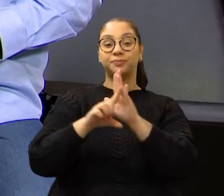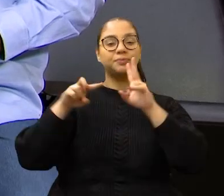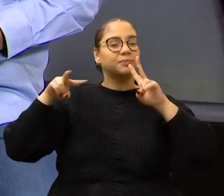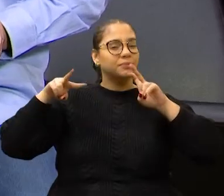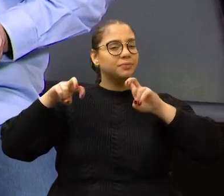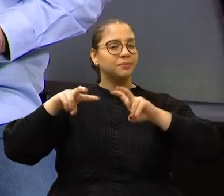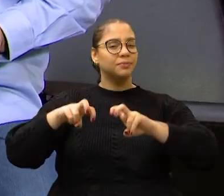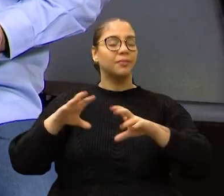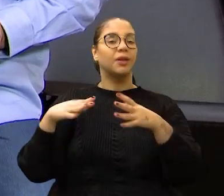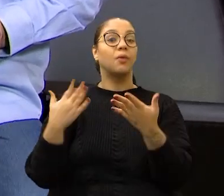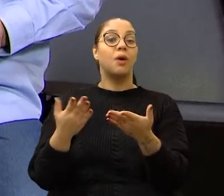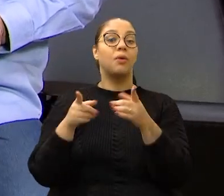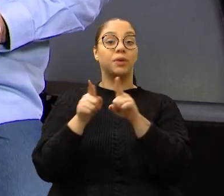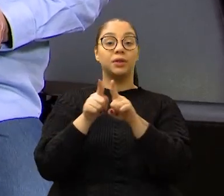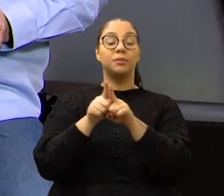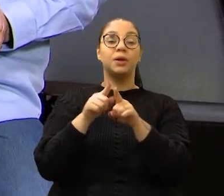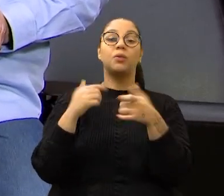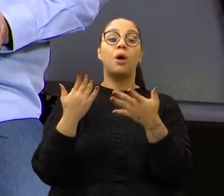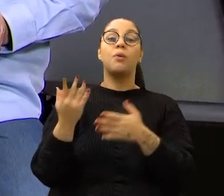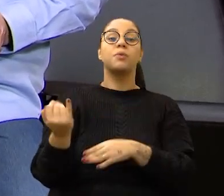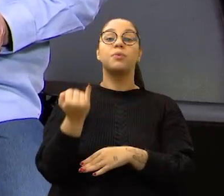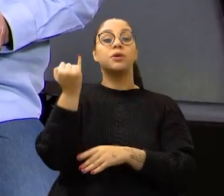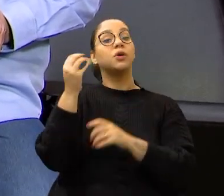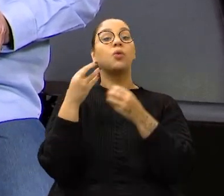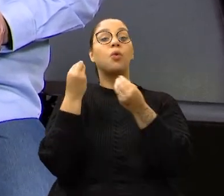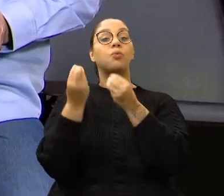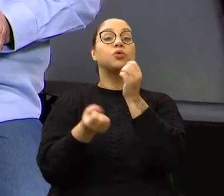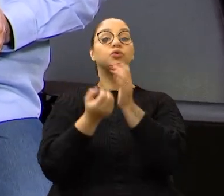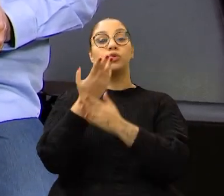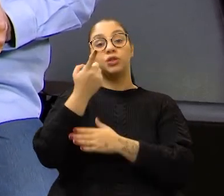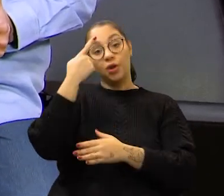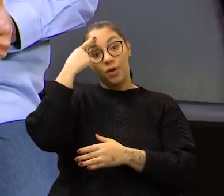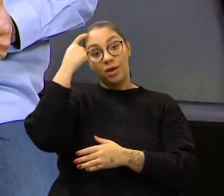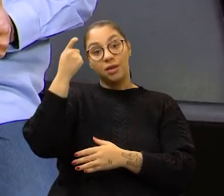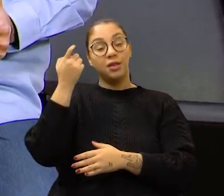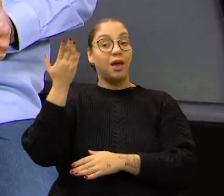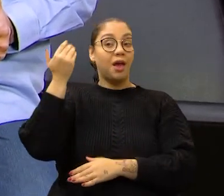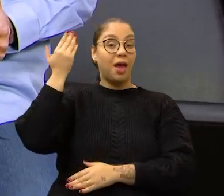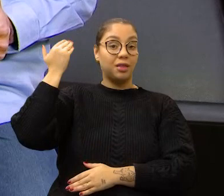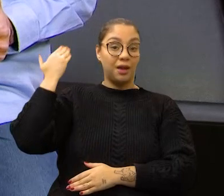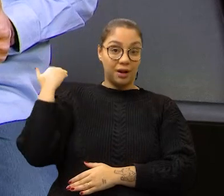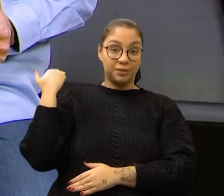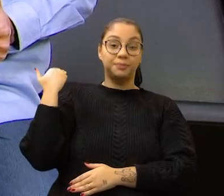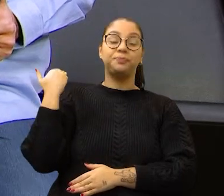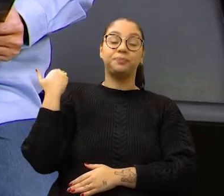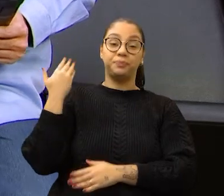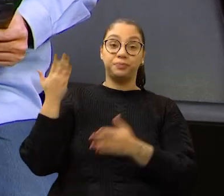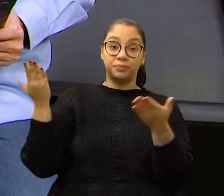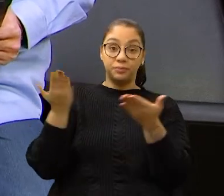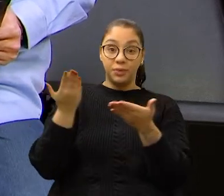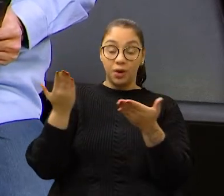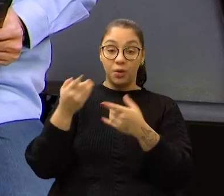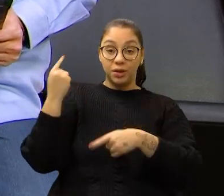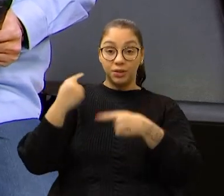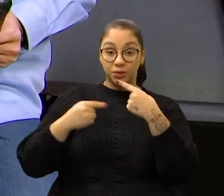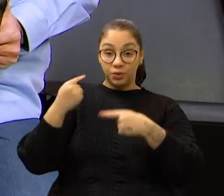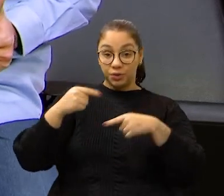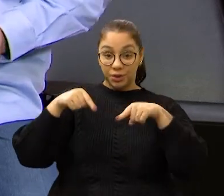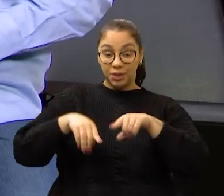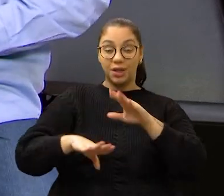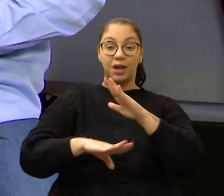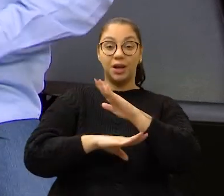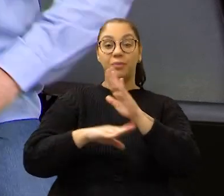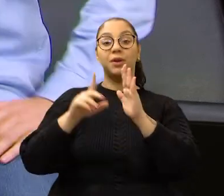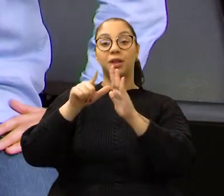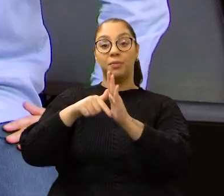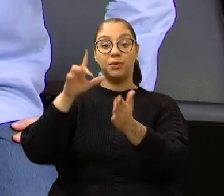qual que é a importância dele na prática e como que surgiu essa ideia lá atrás, para depois discutir aqui na Câmara e